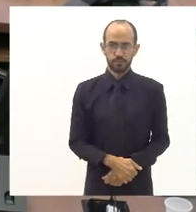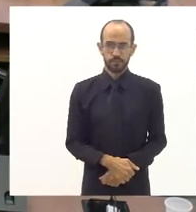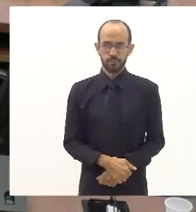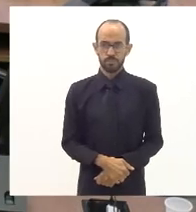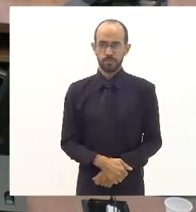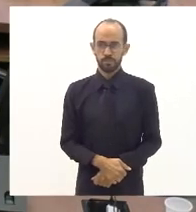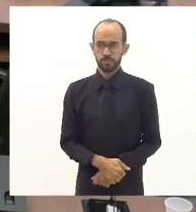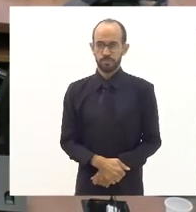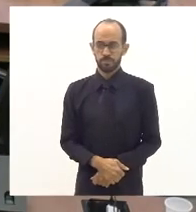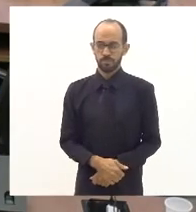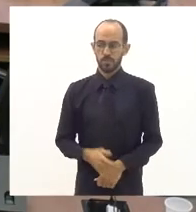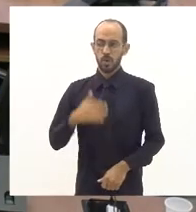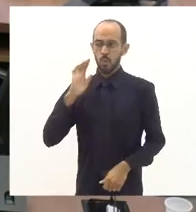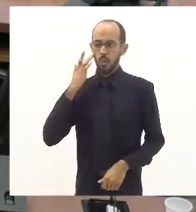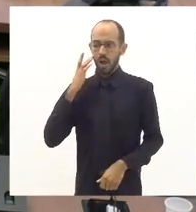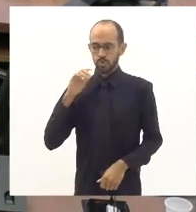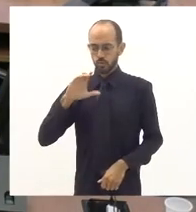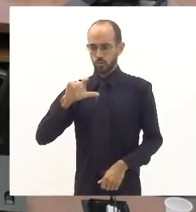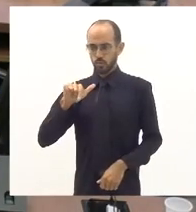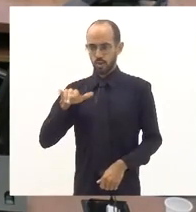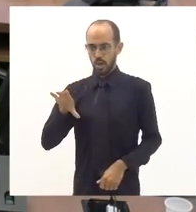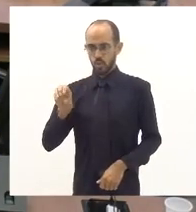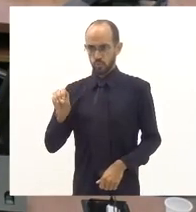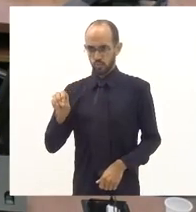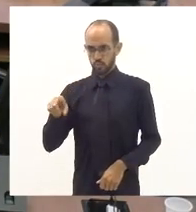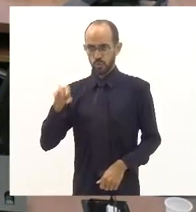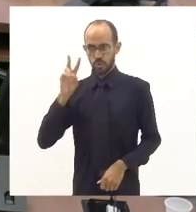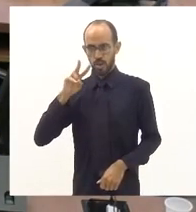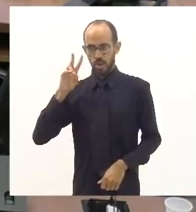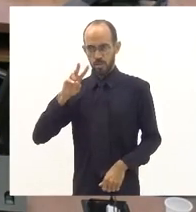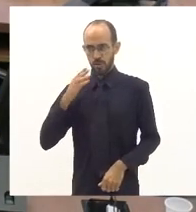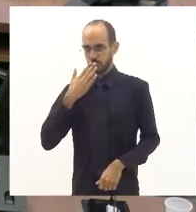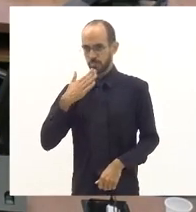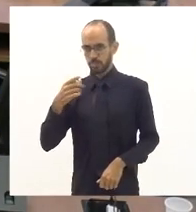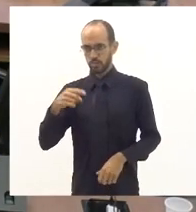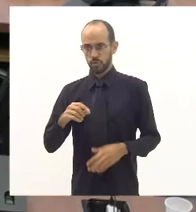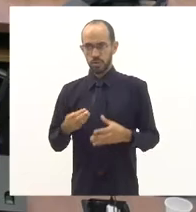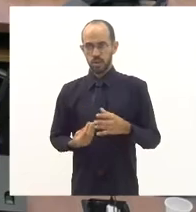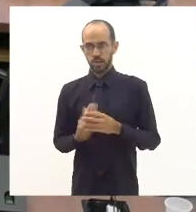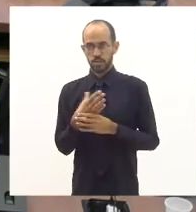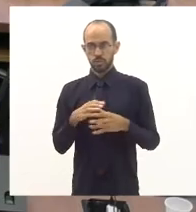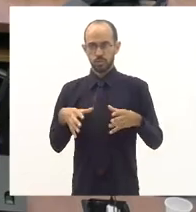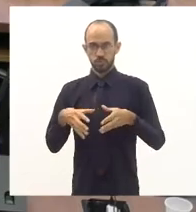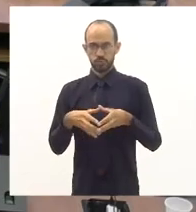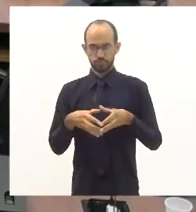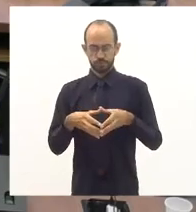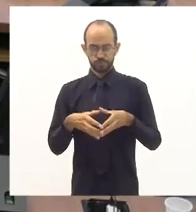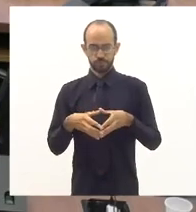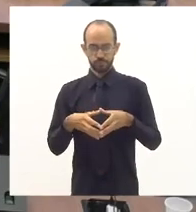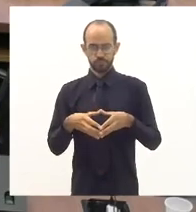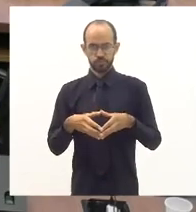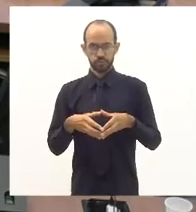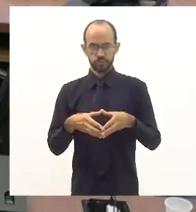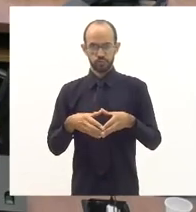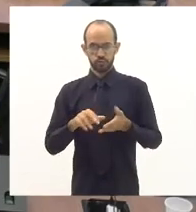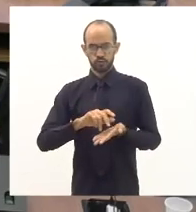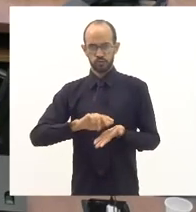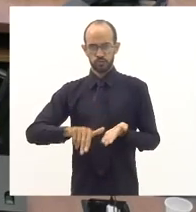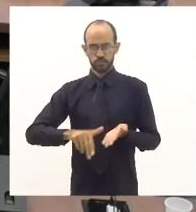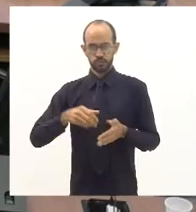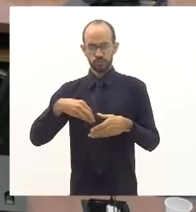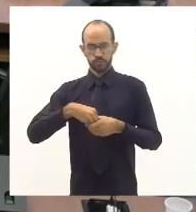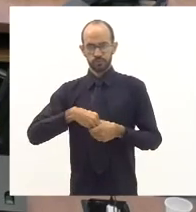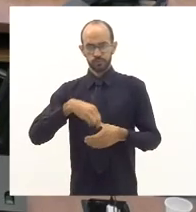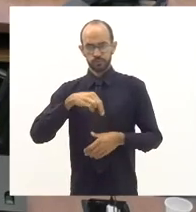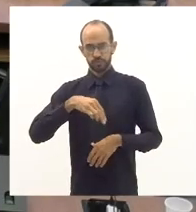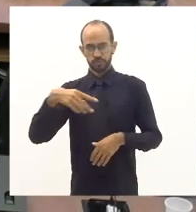Acho que o Cláudio lembra, nós protocolamos um pedido de uma comissão de da criação de diversidade dentro do MP. E eu